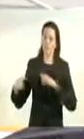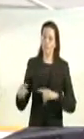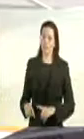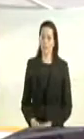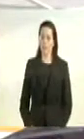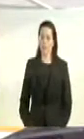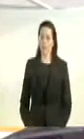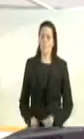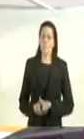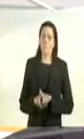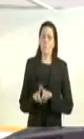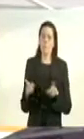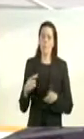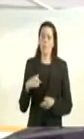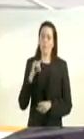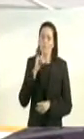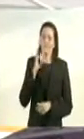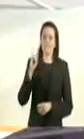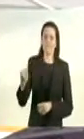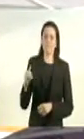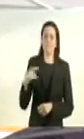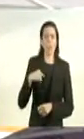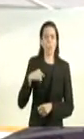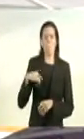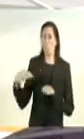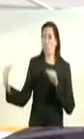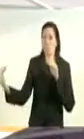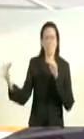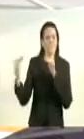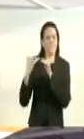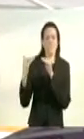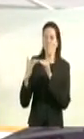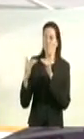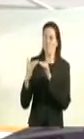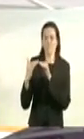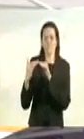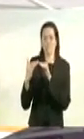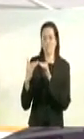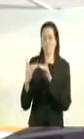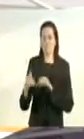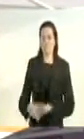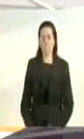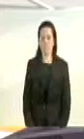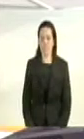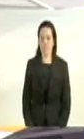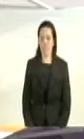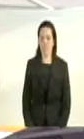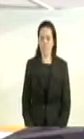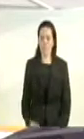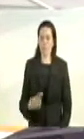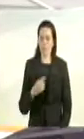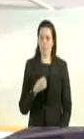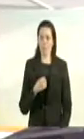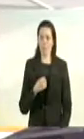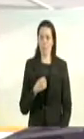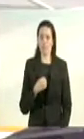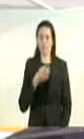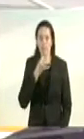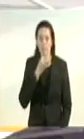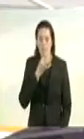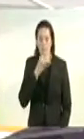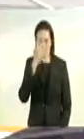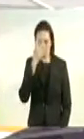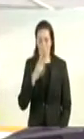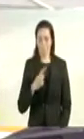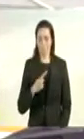discordo com o que Vossa Excelência veio falar hoje aqui. Eu acho que a lei é clara. A lei